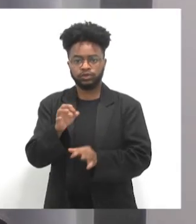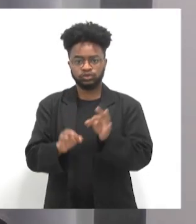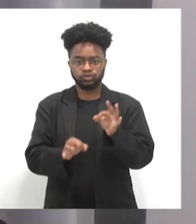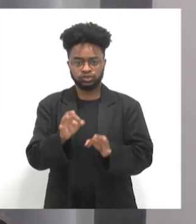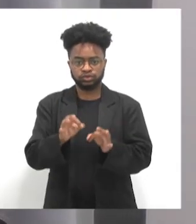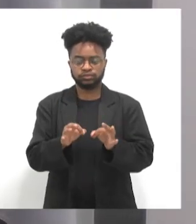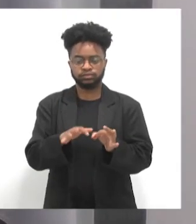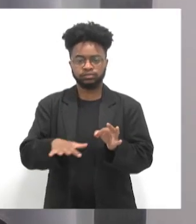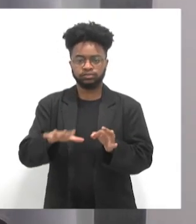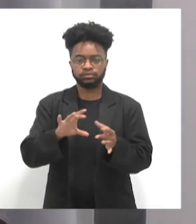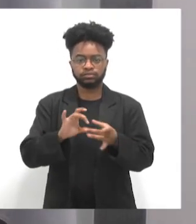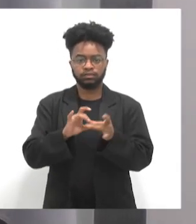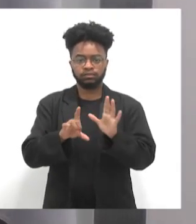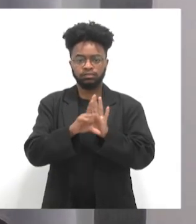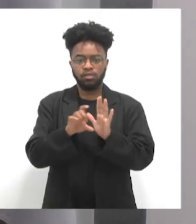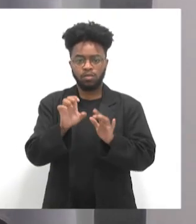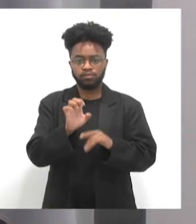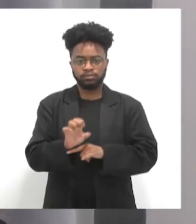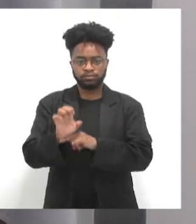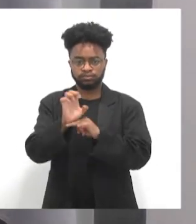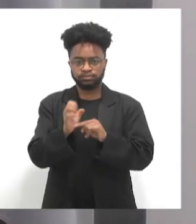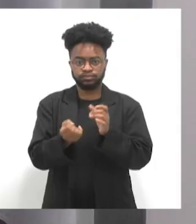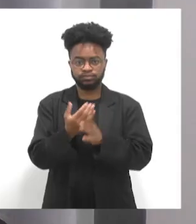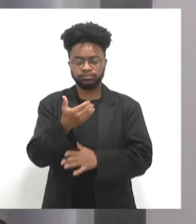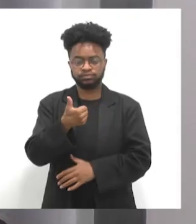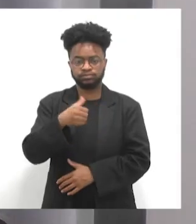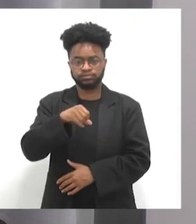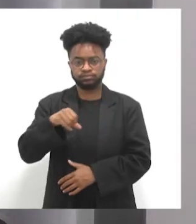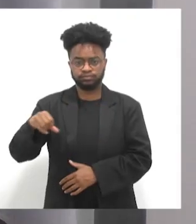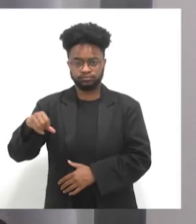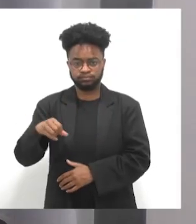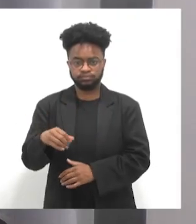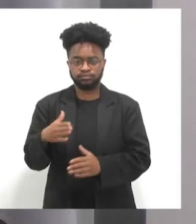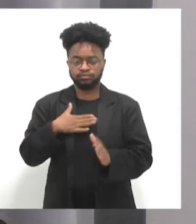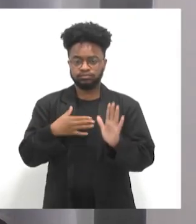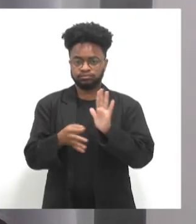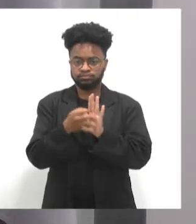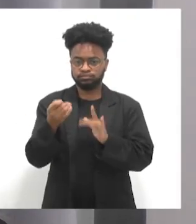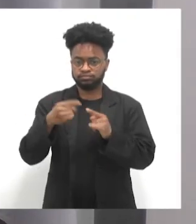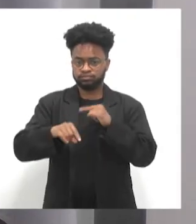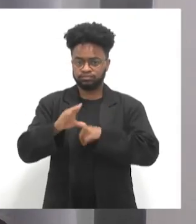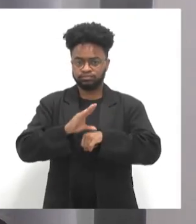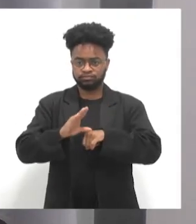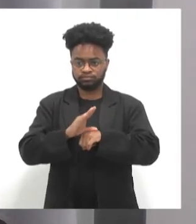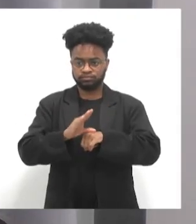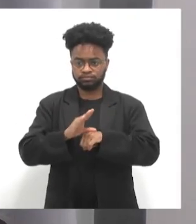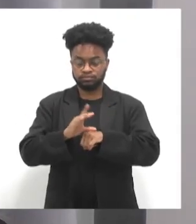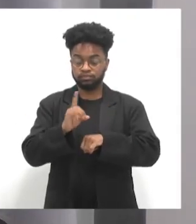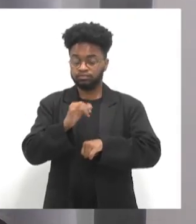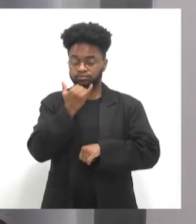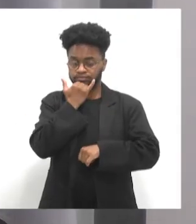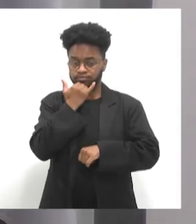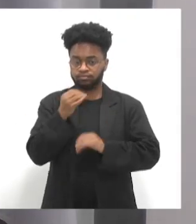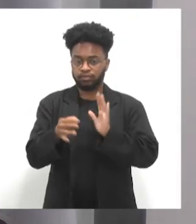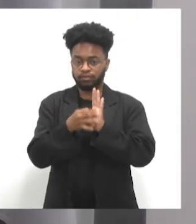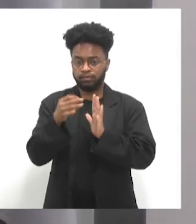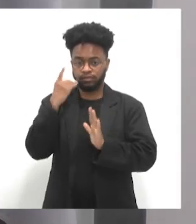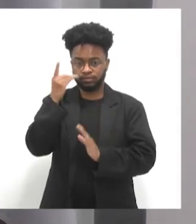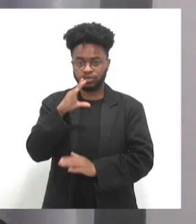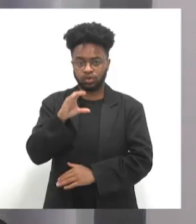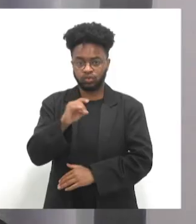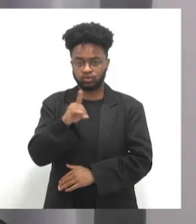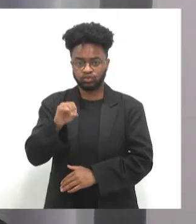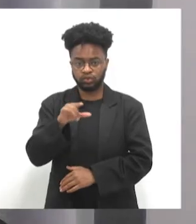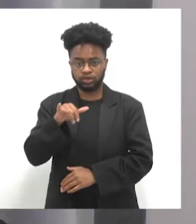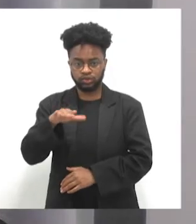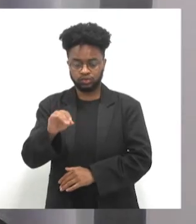na Lei Estadual 3350, de 29 de dezembro de 99. O meu parecer é pela inconstitucionalidade, o parecer do deputado Cozzolino